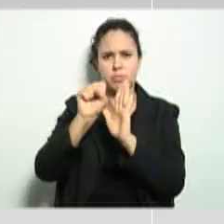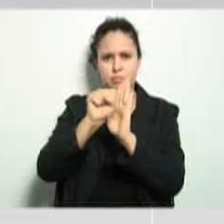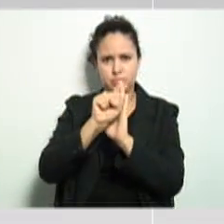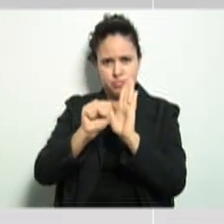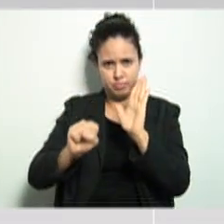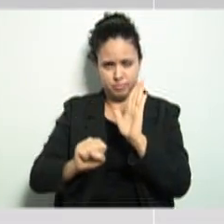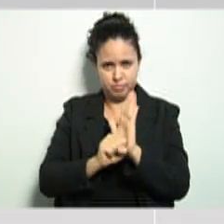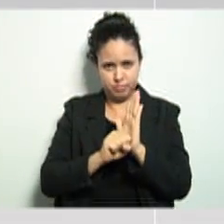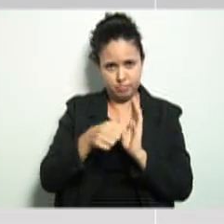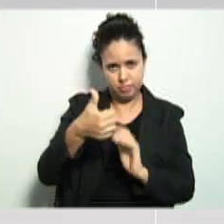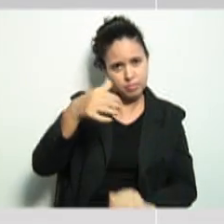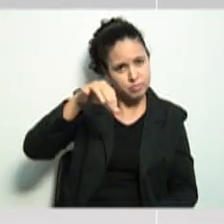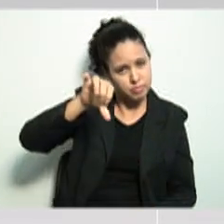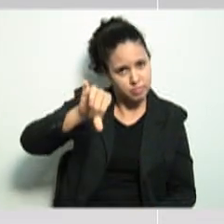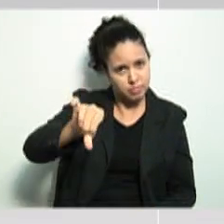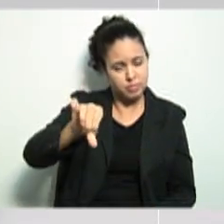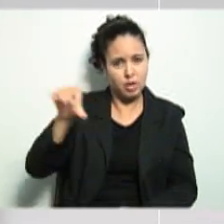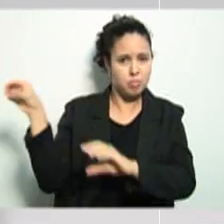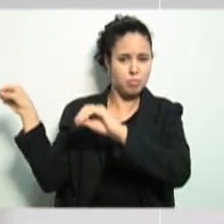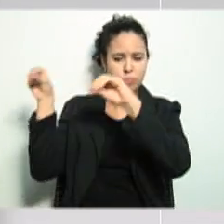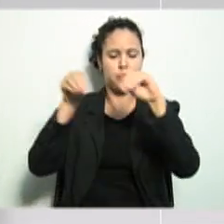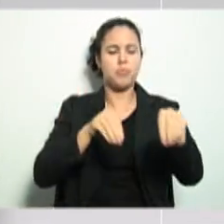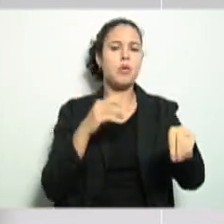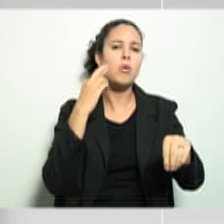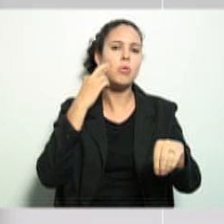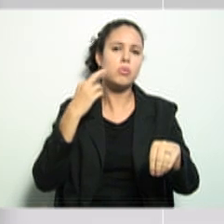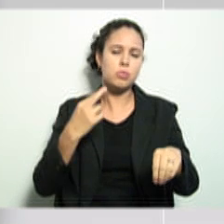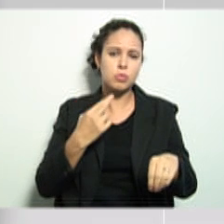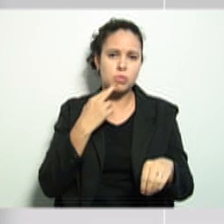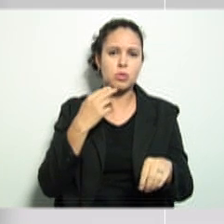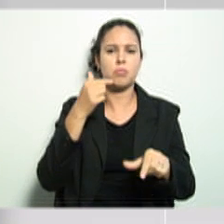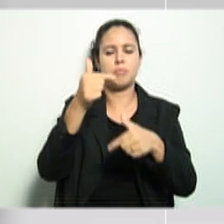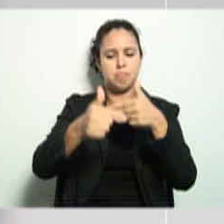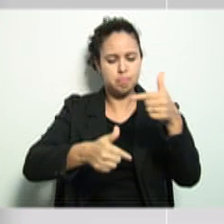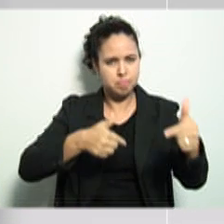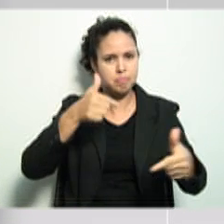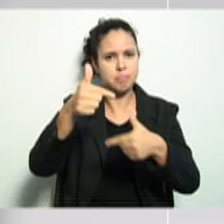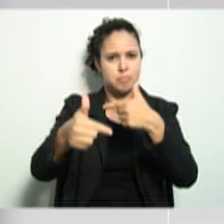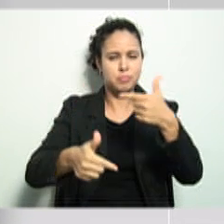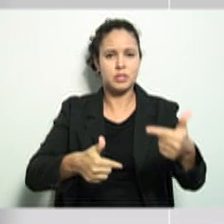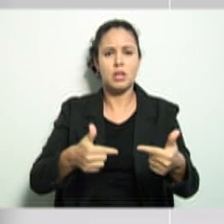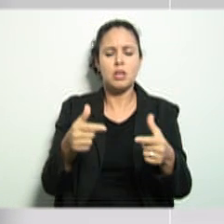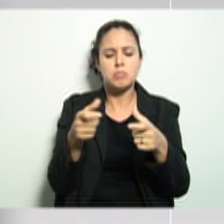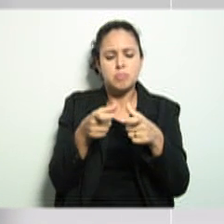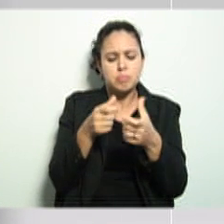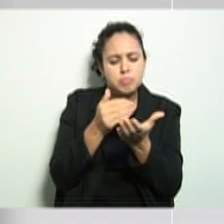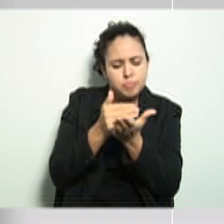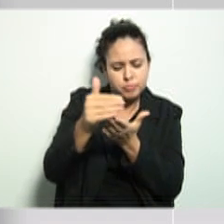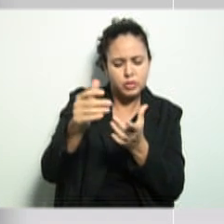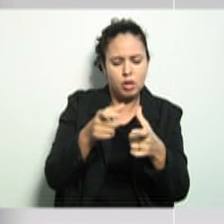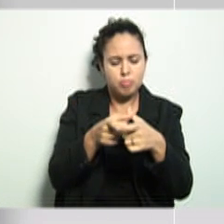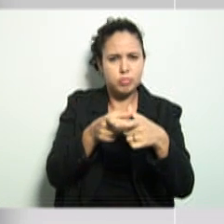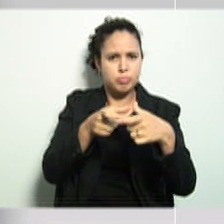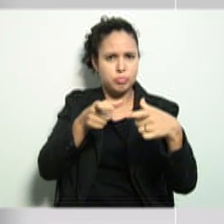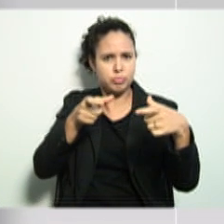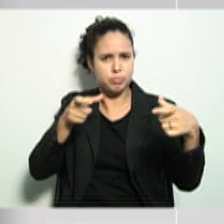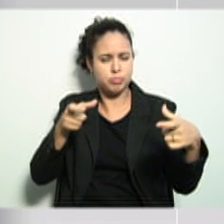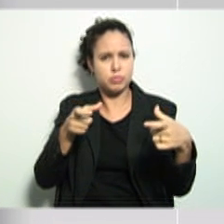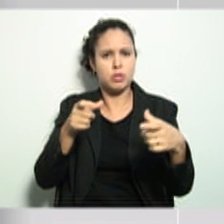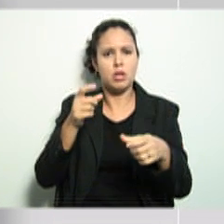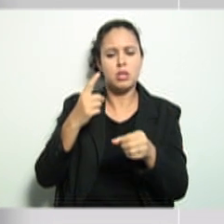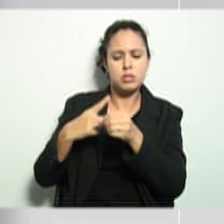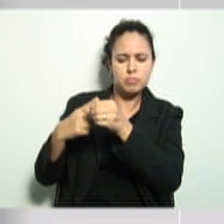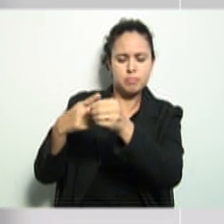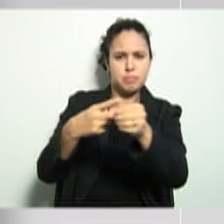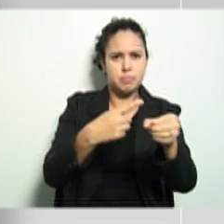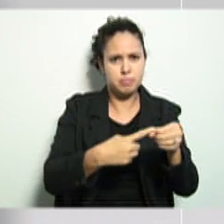migração. Começaram então a surgir novas cidades e povoados, e as cidades que já existiam, como Manaus e Belém, iam